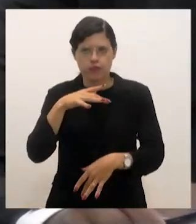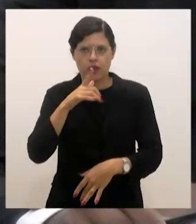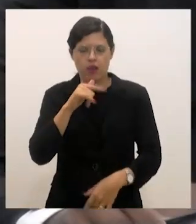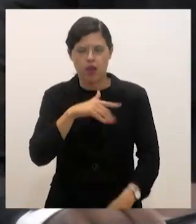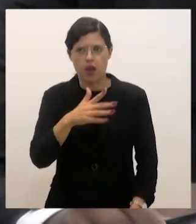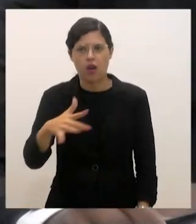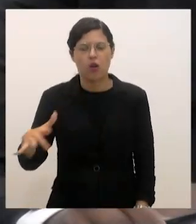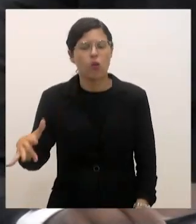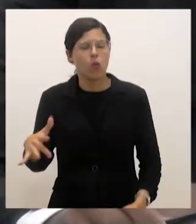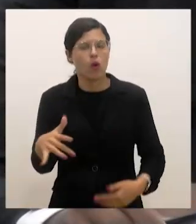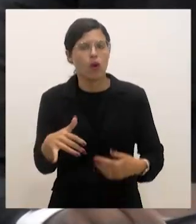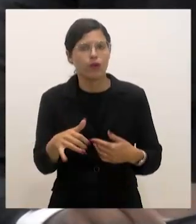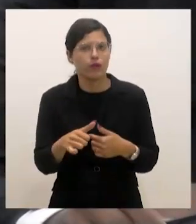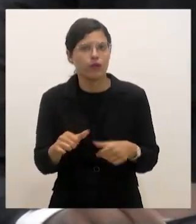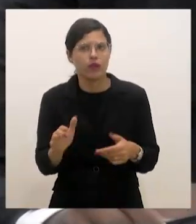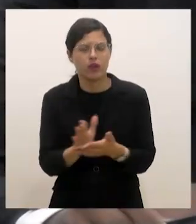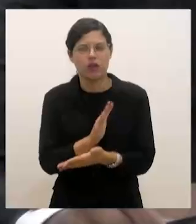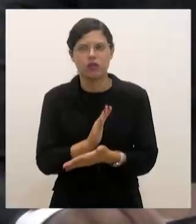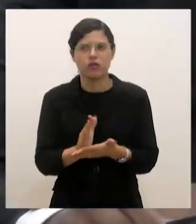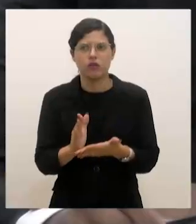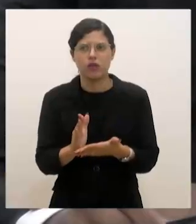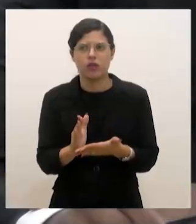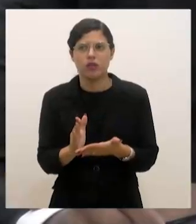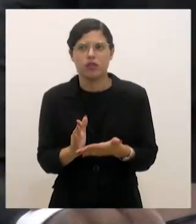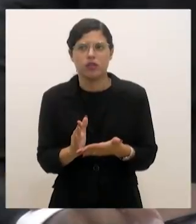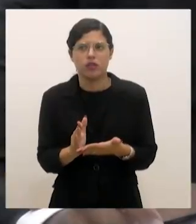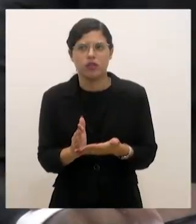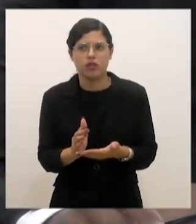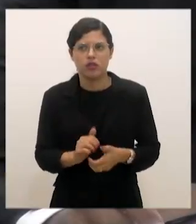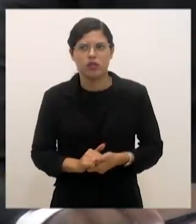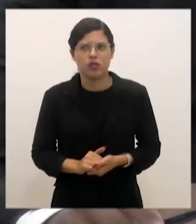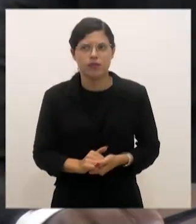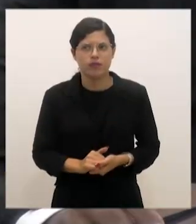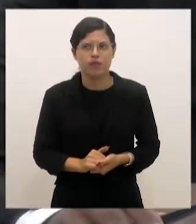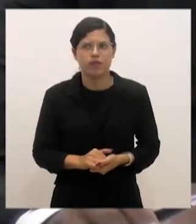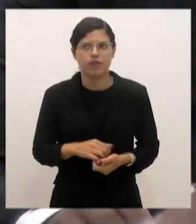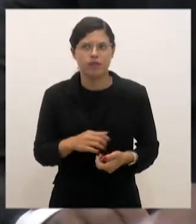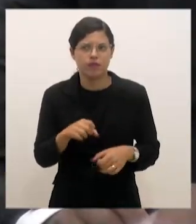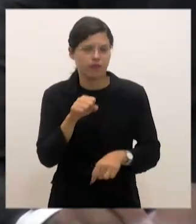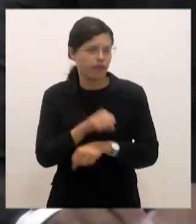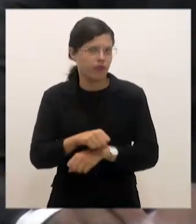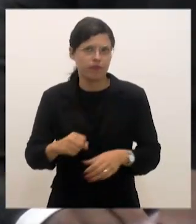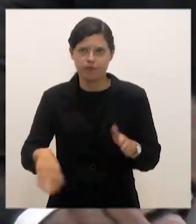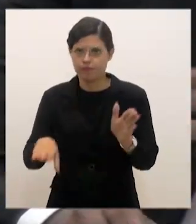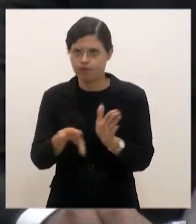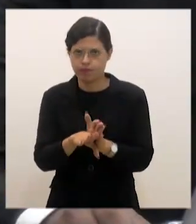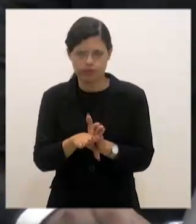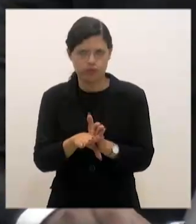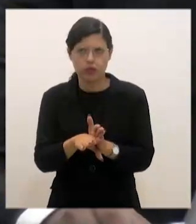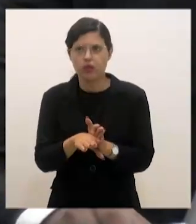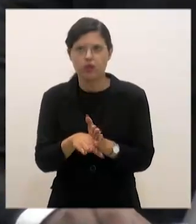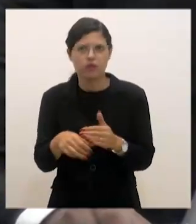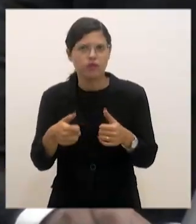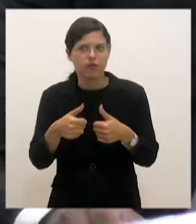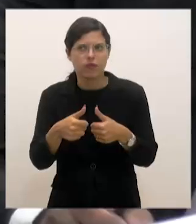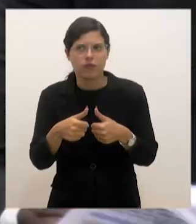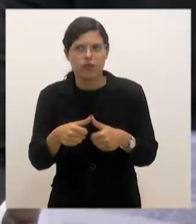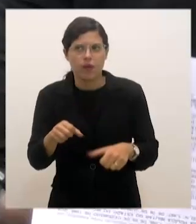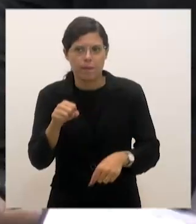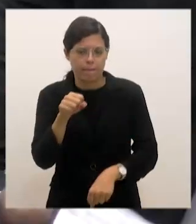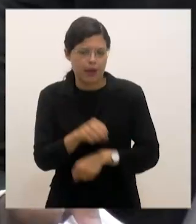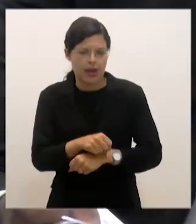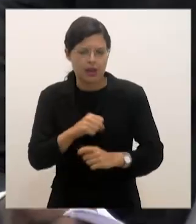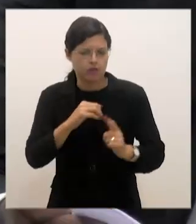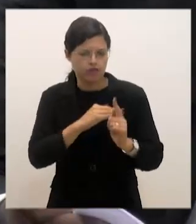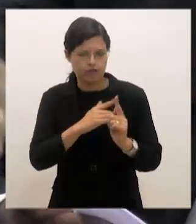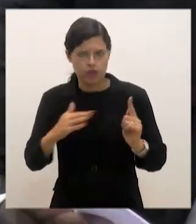ficam, muitas vezes, acabam não atracando nos portos, ficam ali ancoradas na